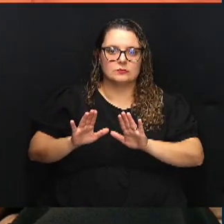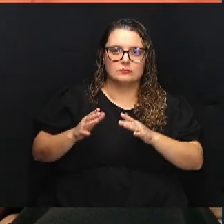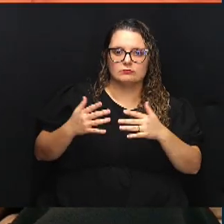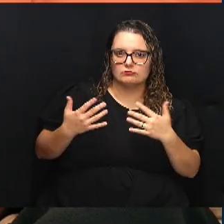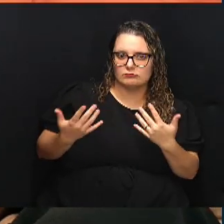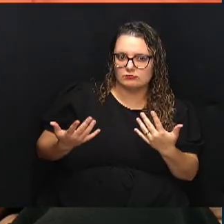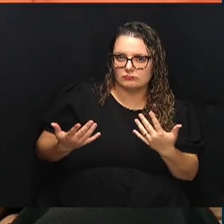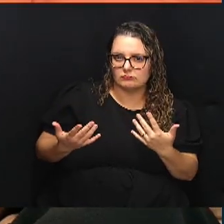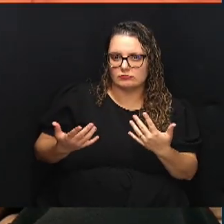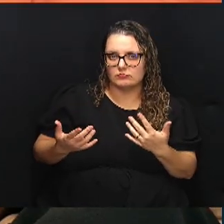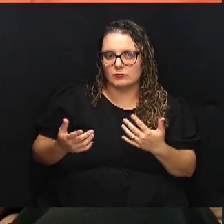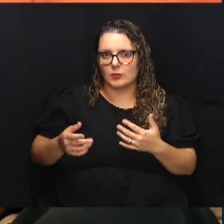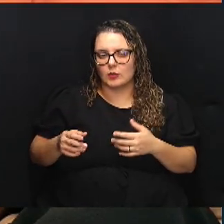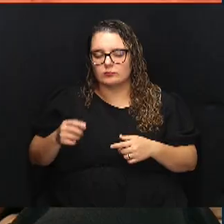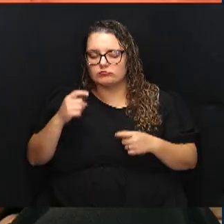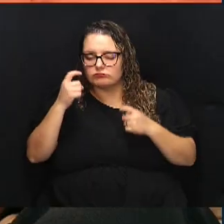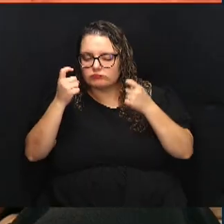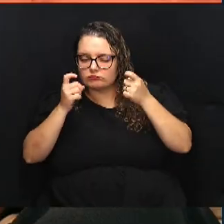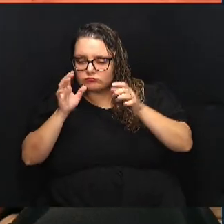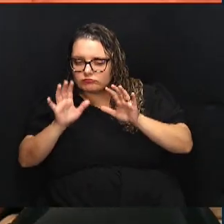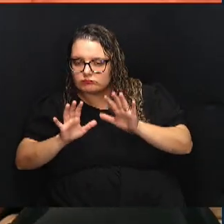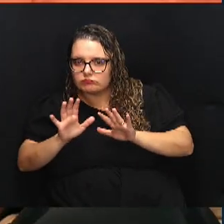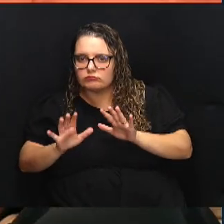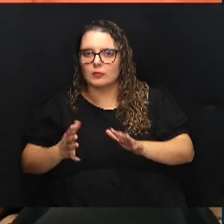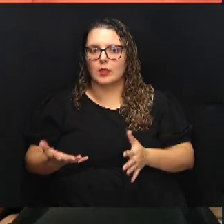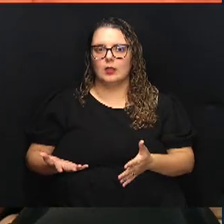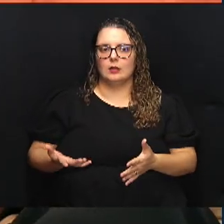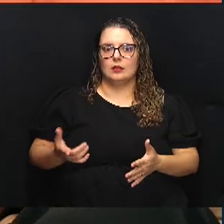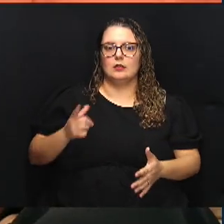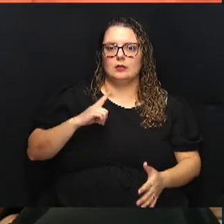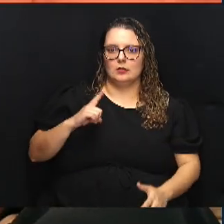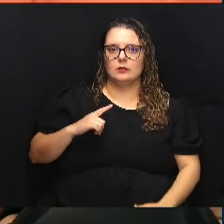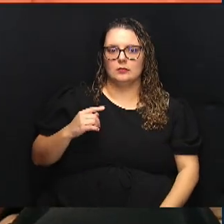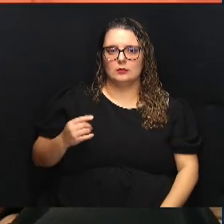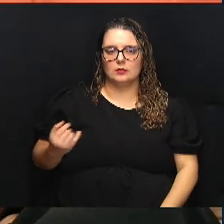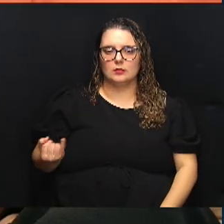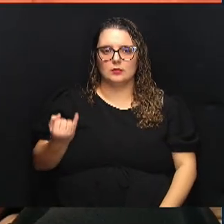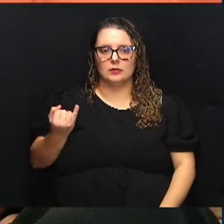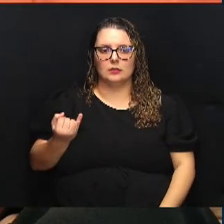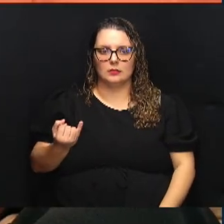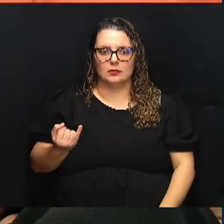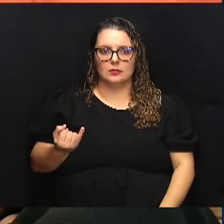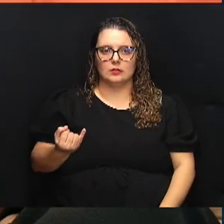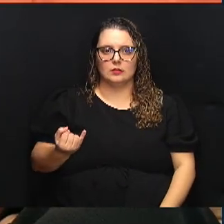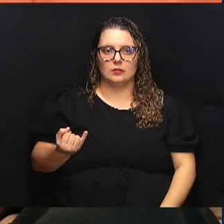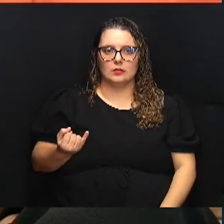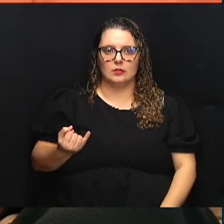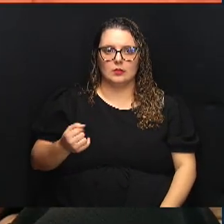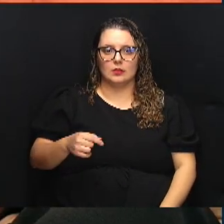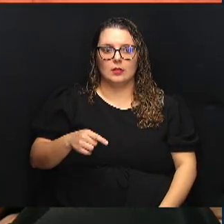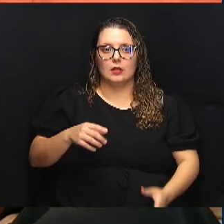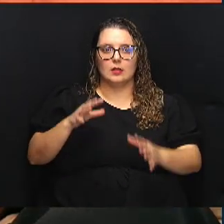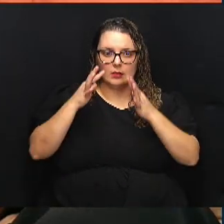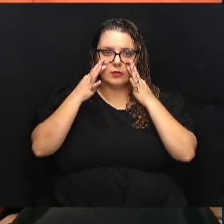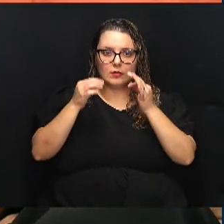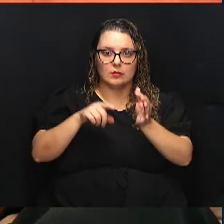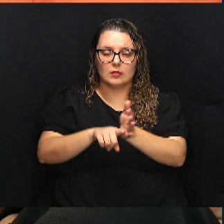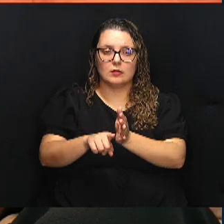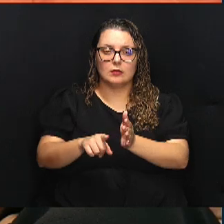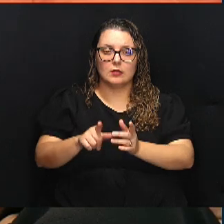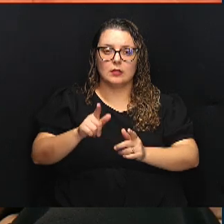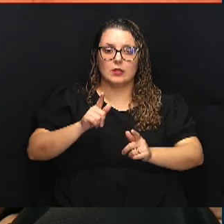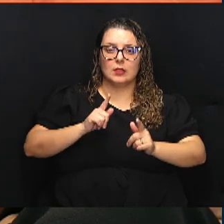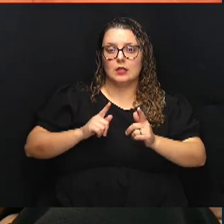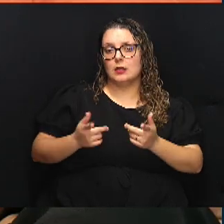Com cautela. Acho que a gente tem que ter esse preciosismo. Eu me atentei bastante na pergunta, né? Estudar gestão,